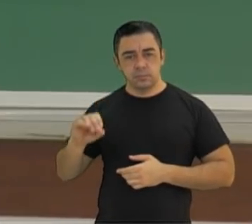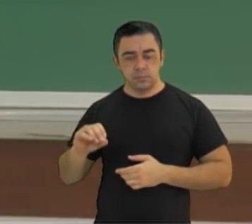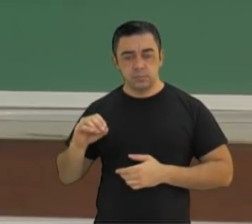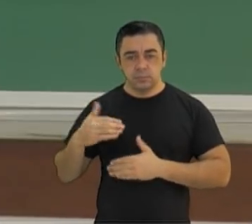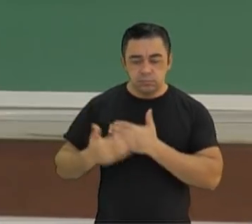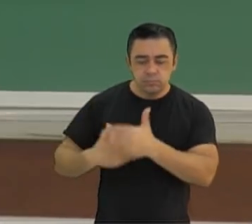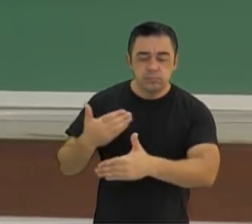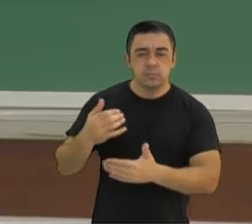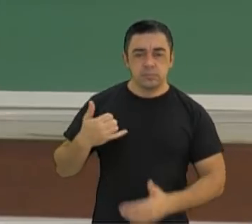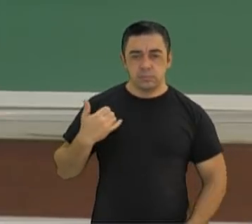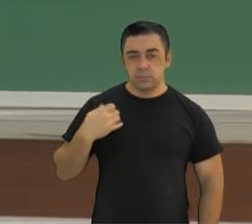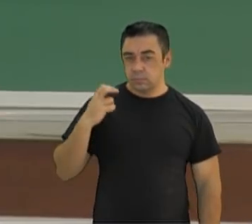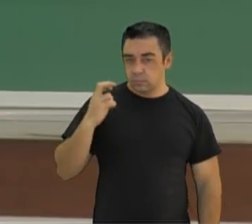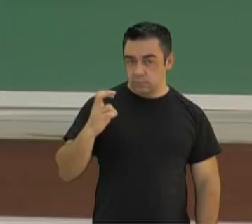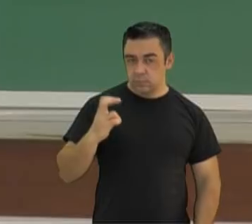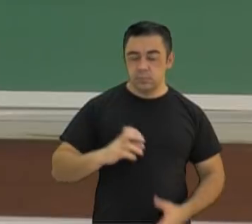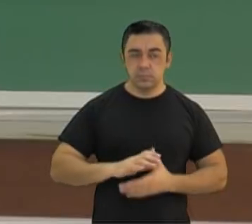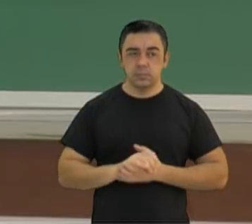5 anos.